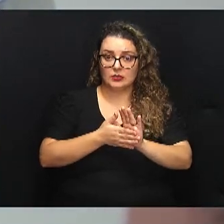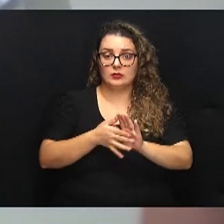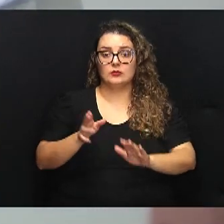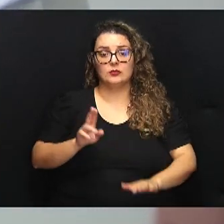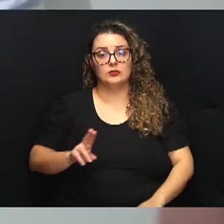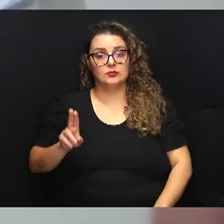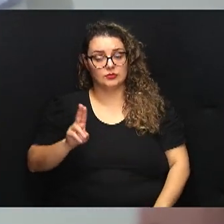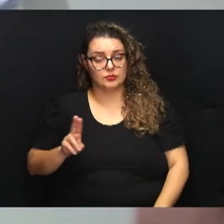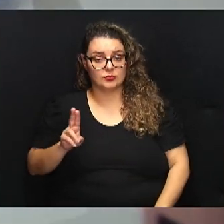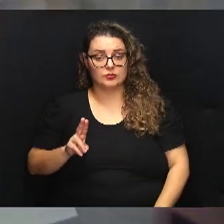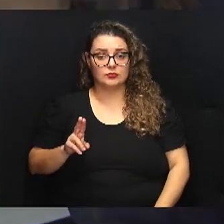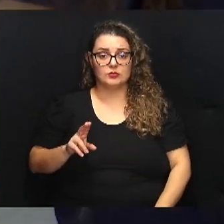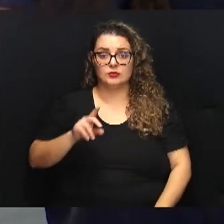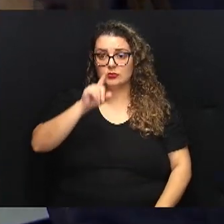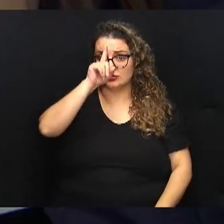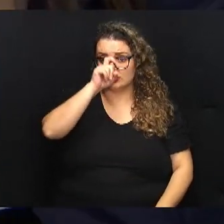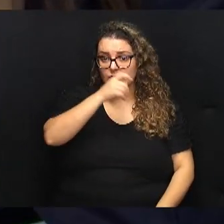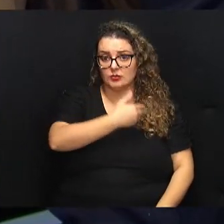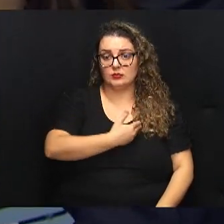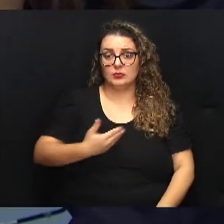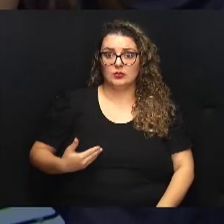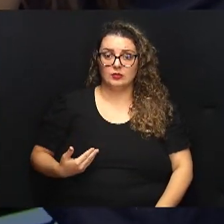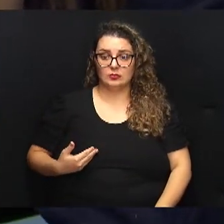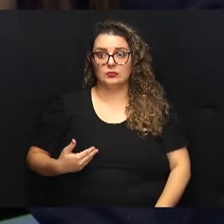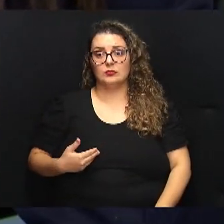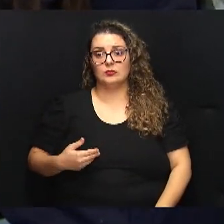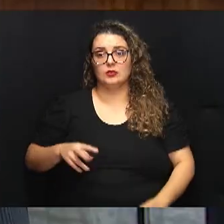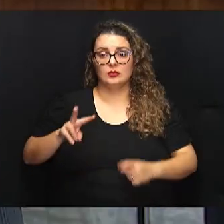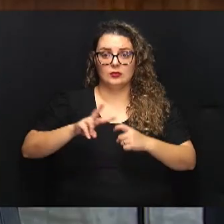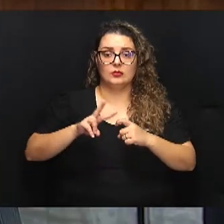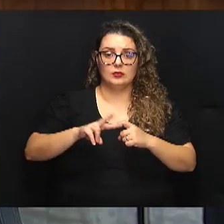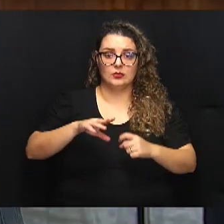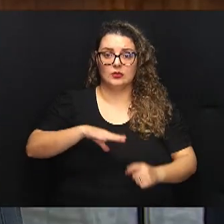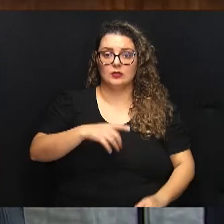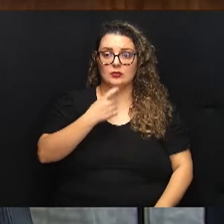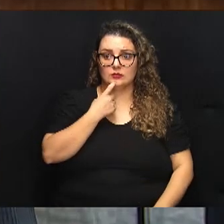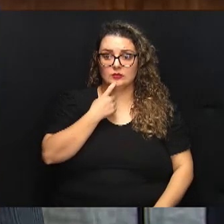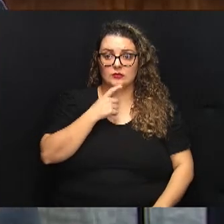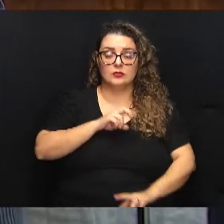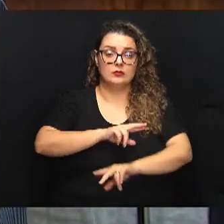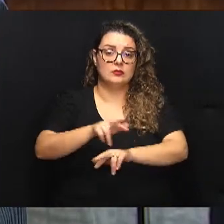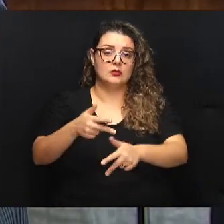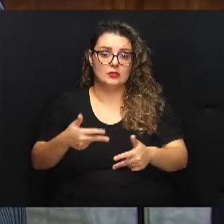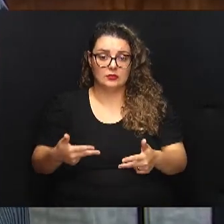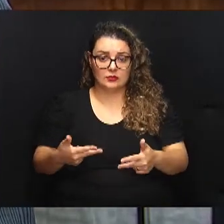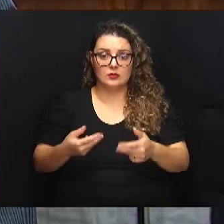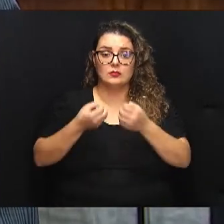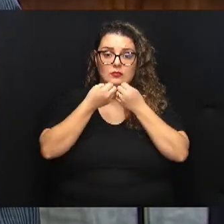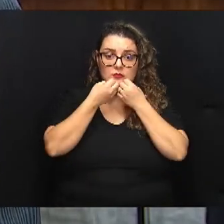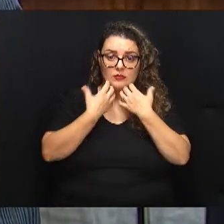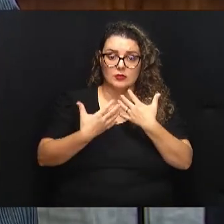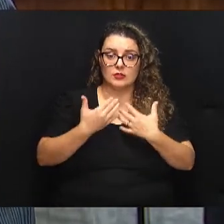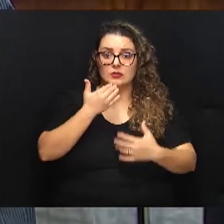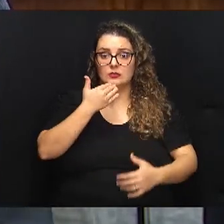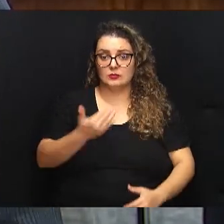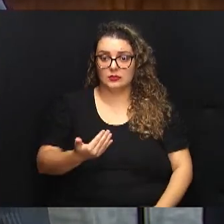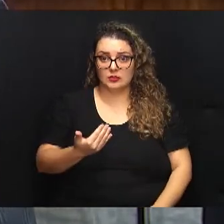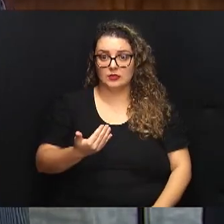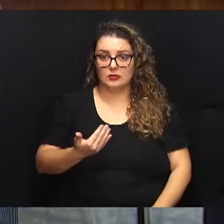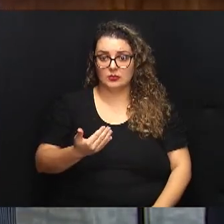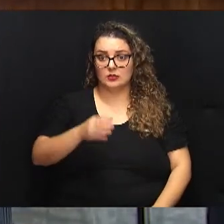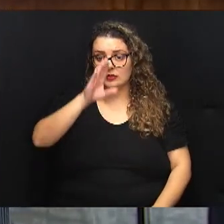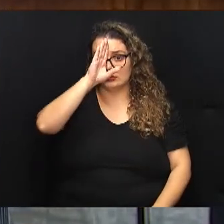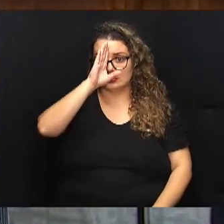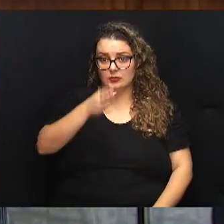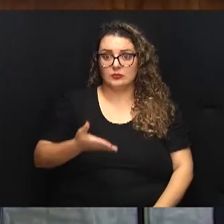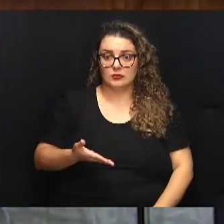implantação de um hospital público veterinário em Campinas. Há muitas coisas boas aí que a gente está pleiteando e principalmente trazendo